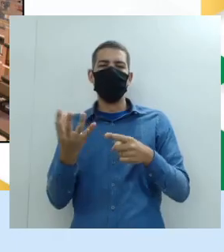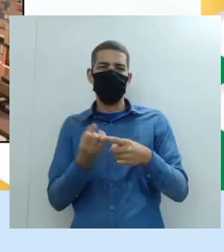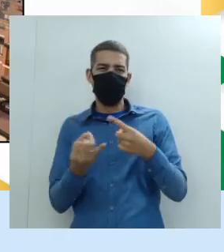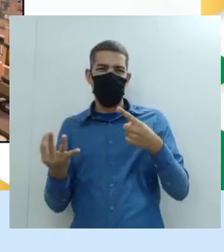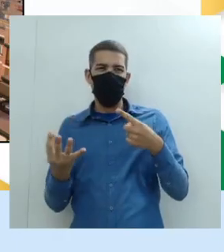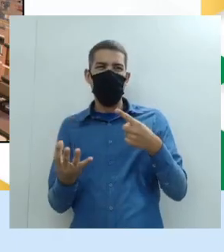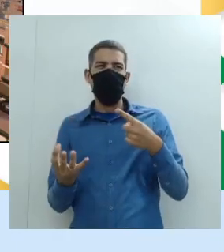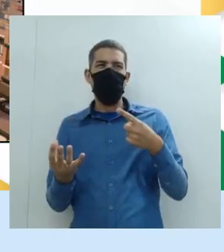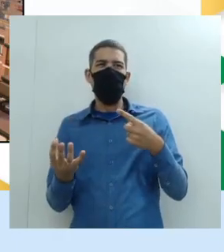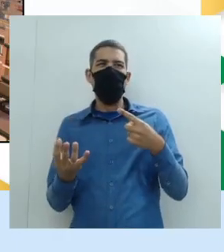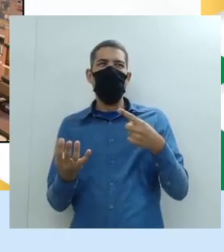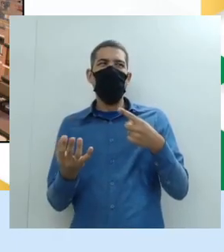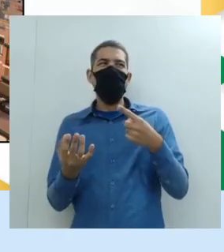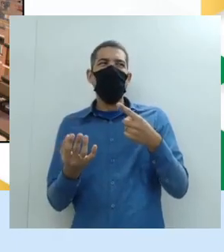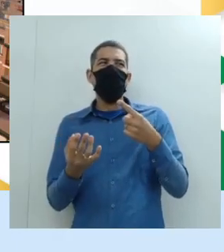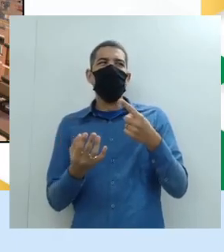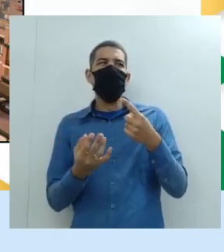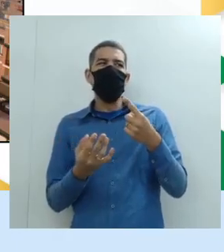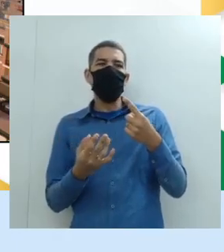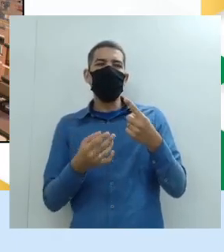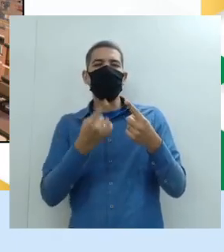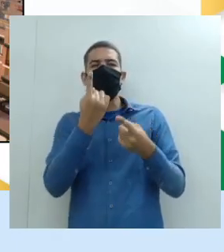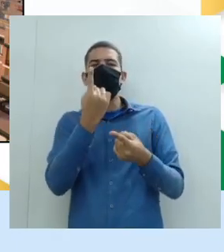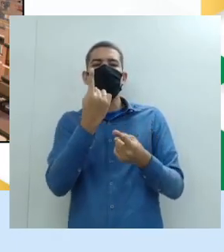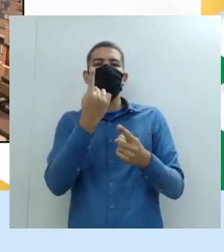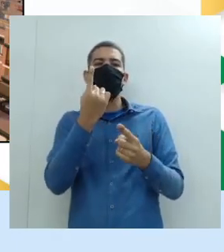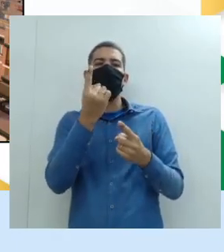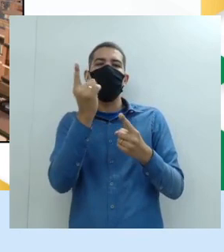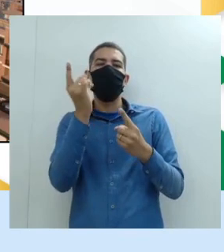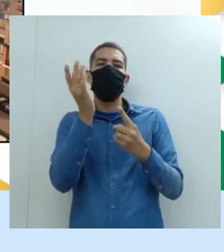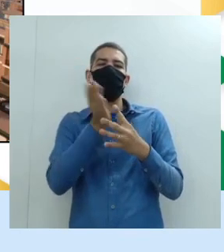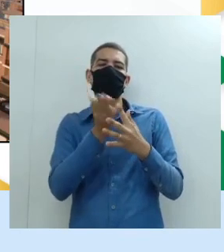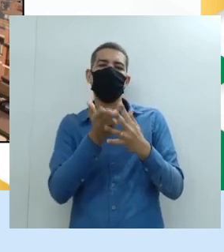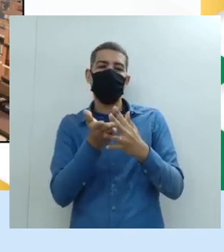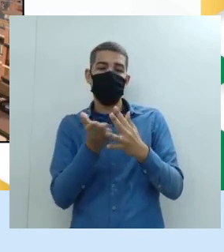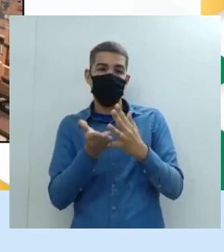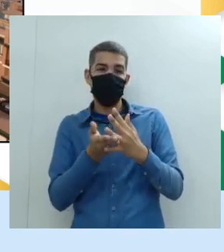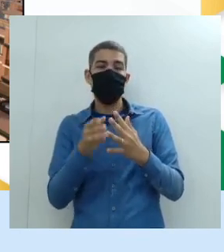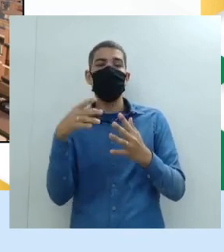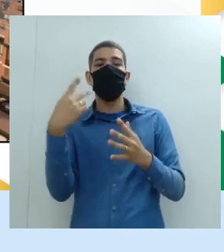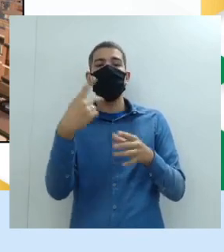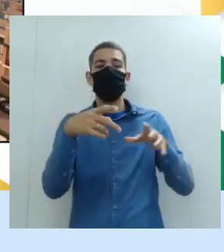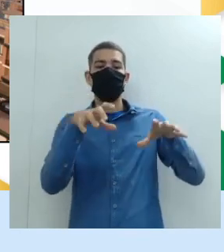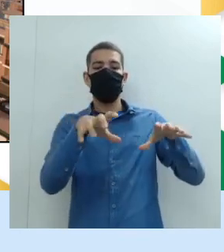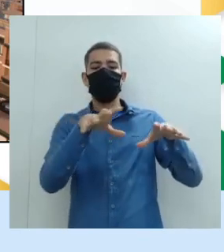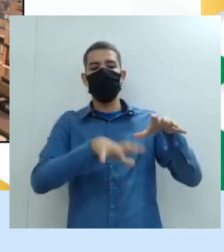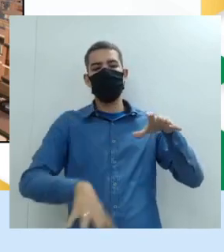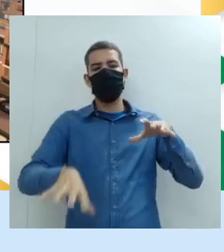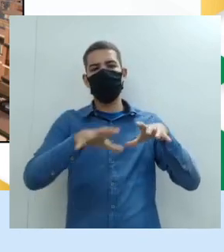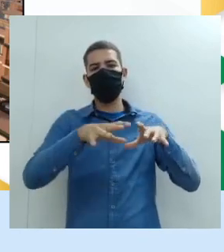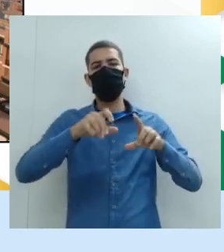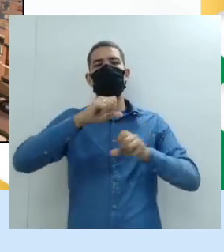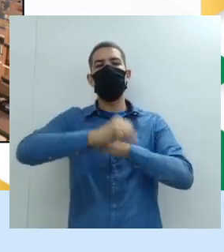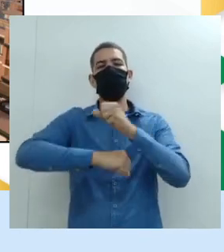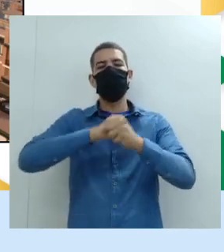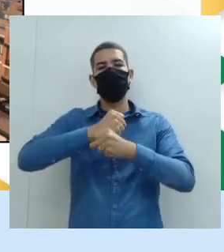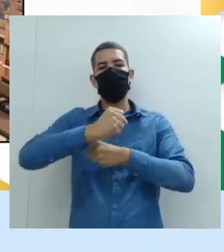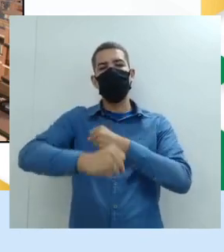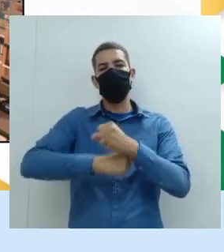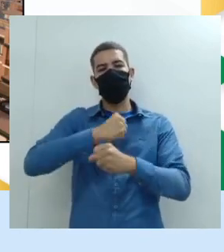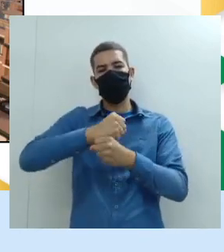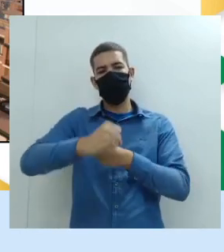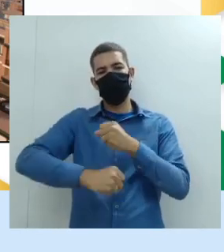De uma parcela medida da tua terra que você paga todos os anos